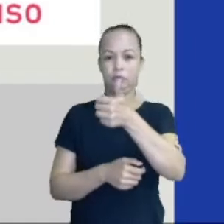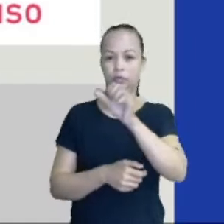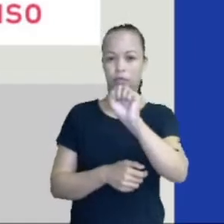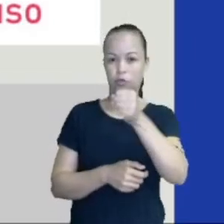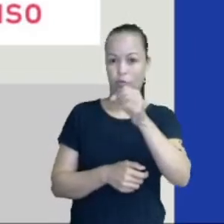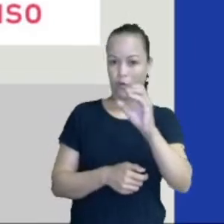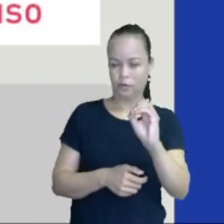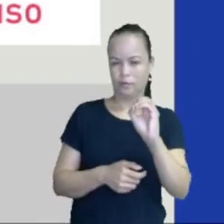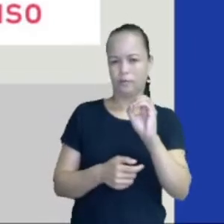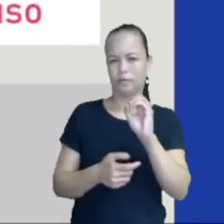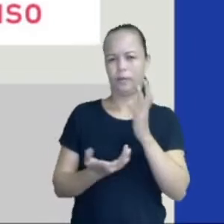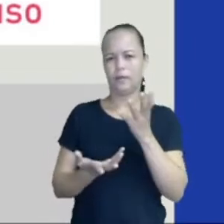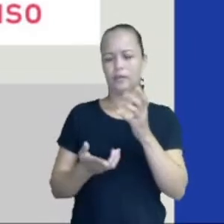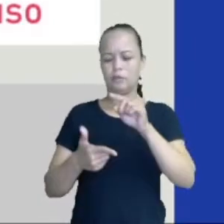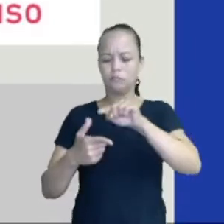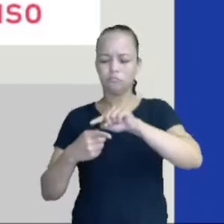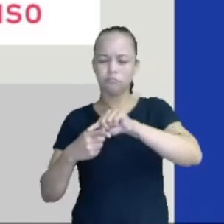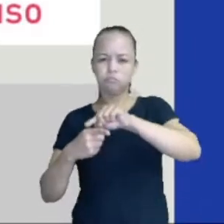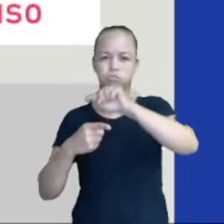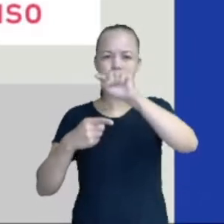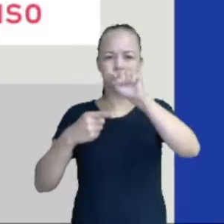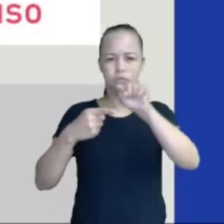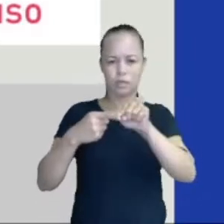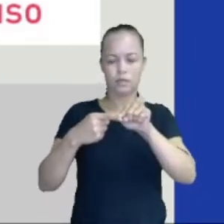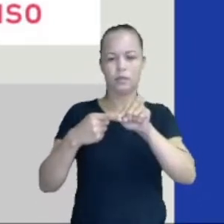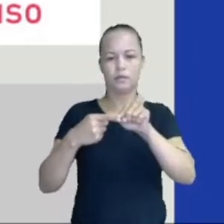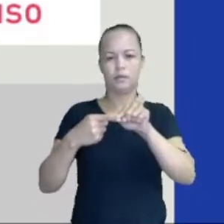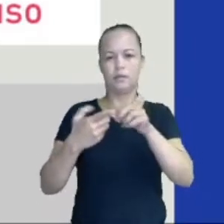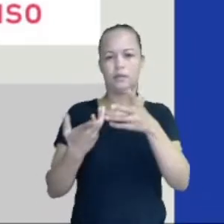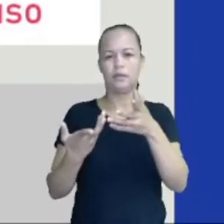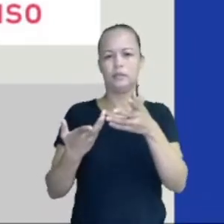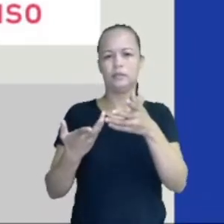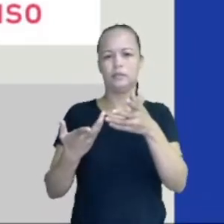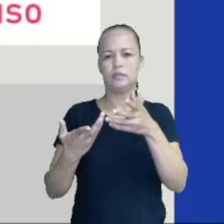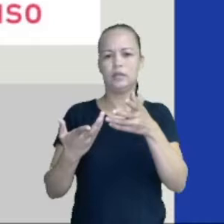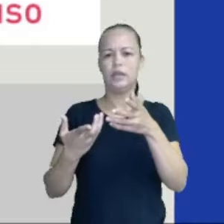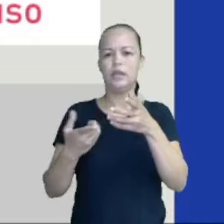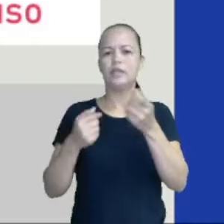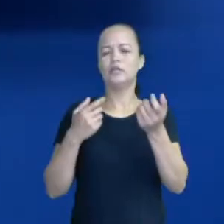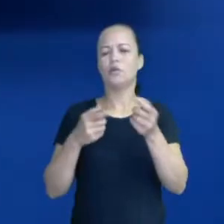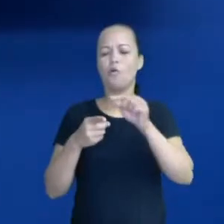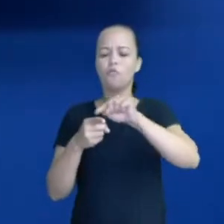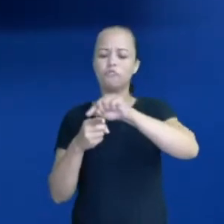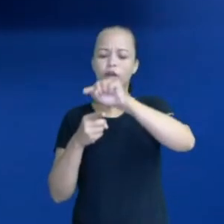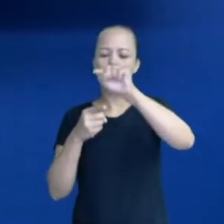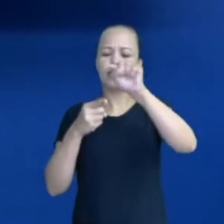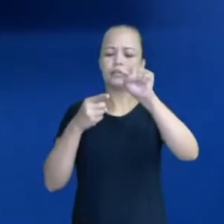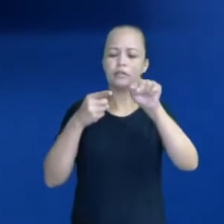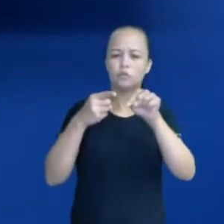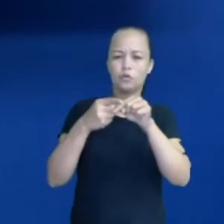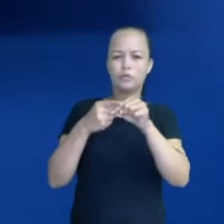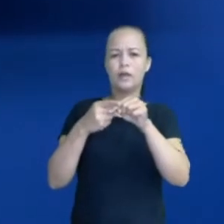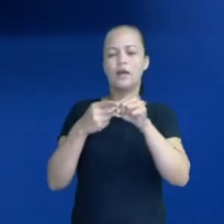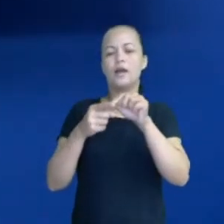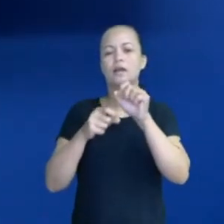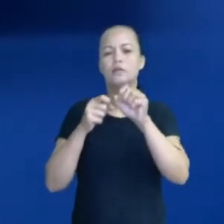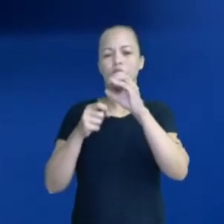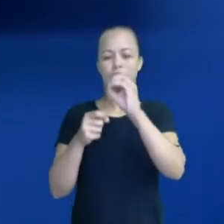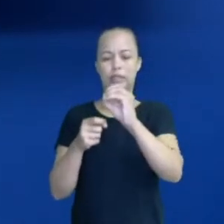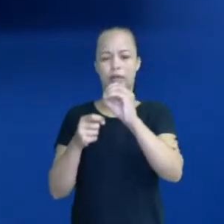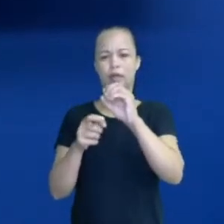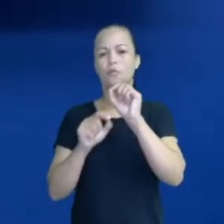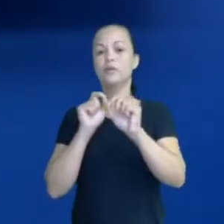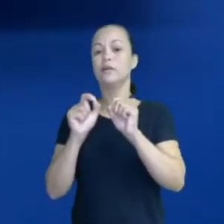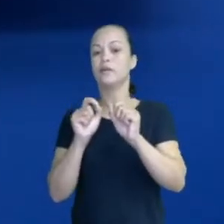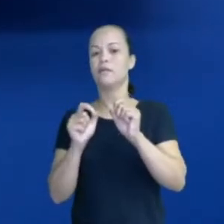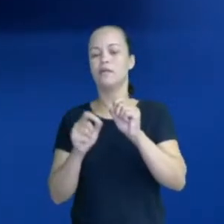meia volta. Mas se eu completar a circunferência toda e vir aqui para o 0, professora, eu tenho um ângulo de 360 graus, que é